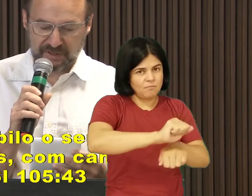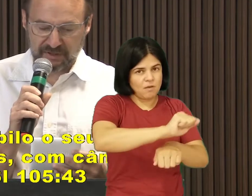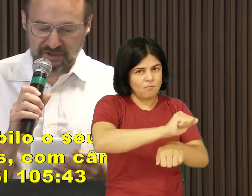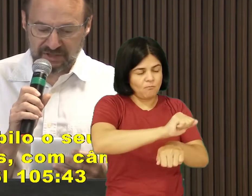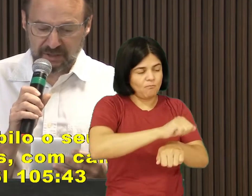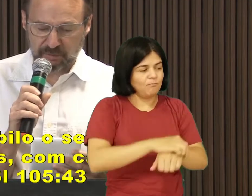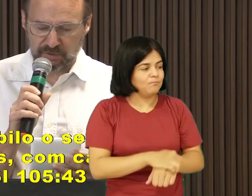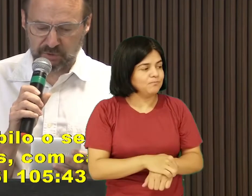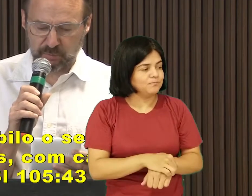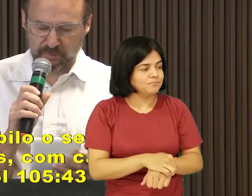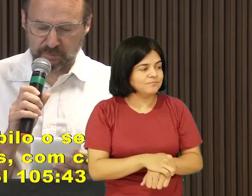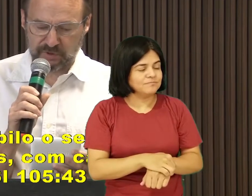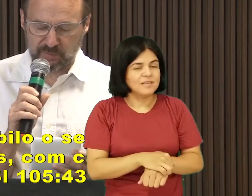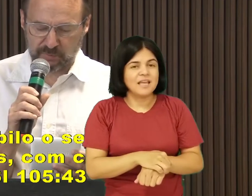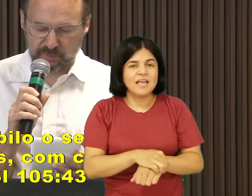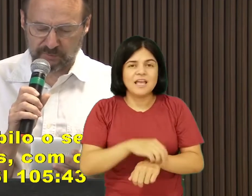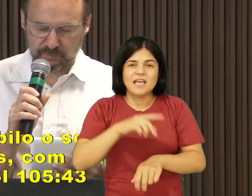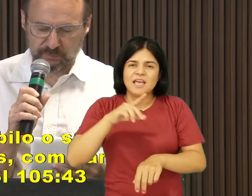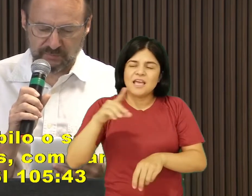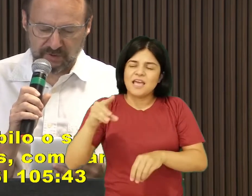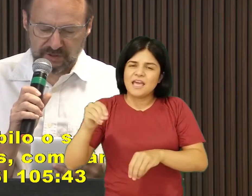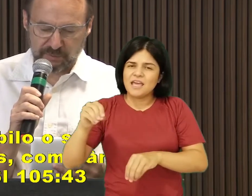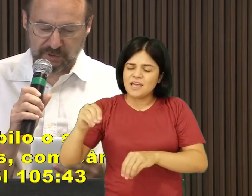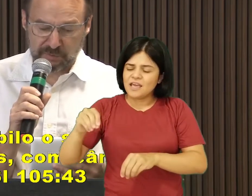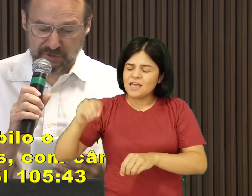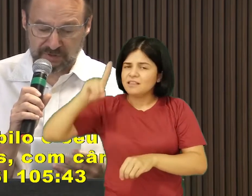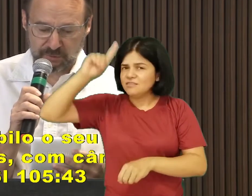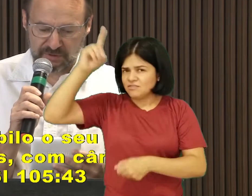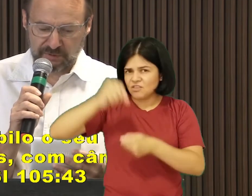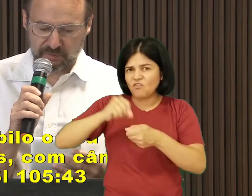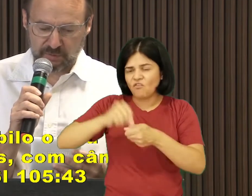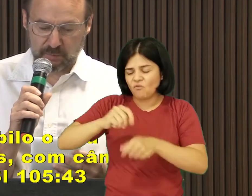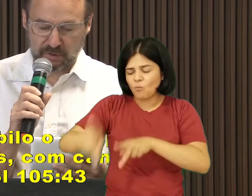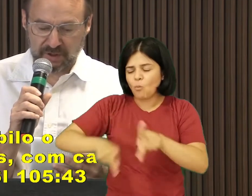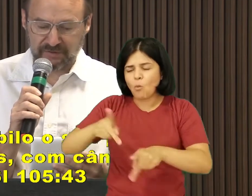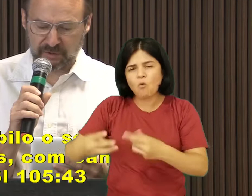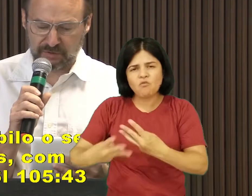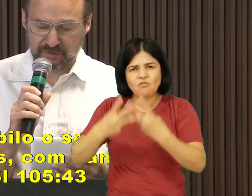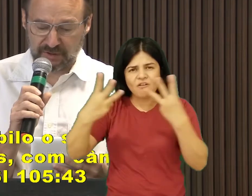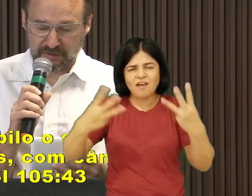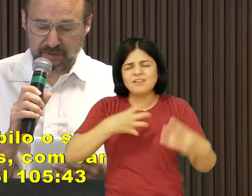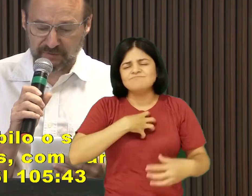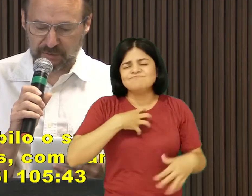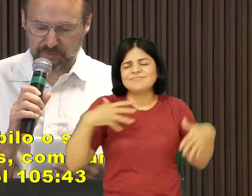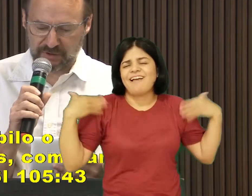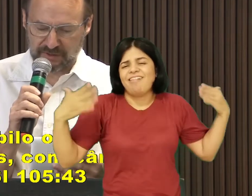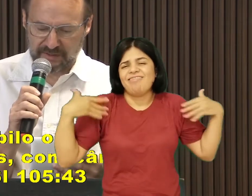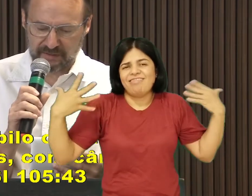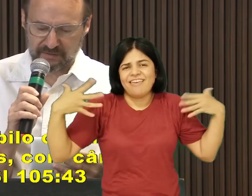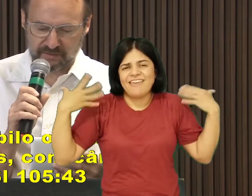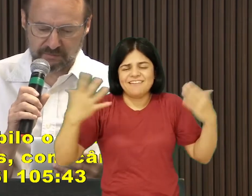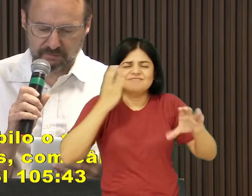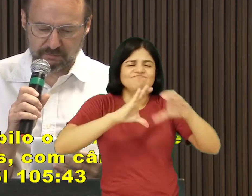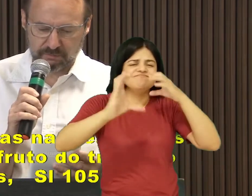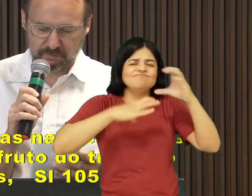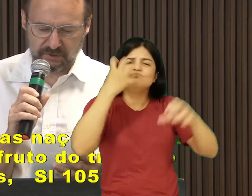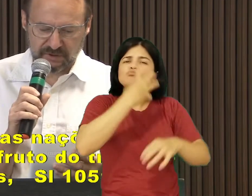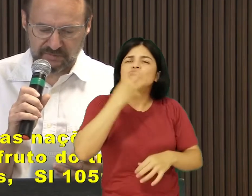Fez sair cheio de júbilo o seu povo e os seus escolhidos como cânticos